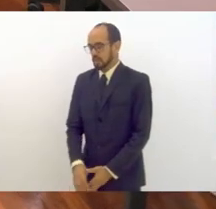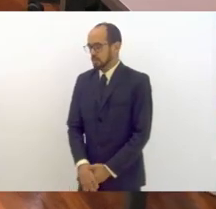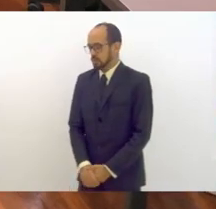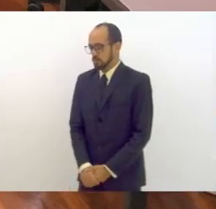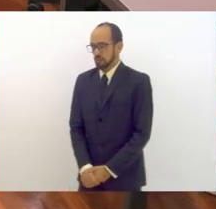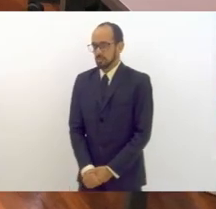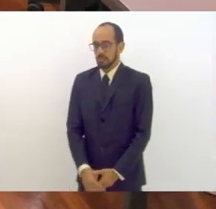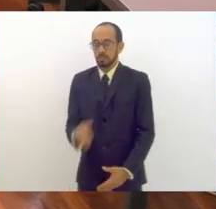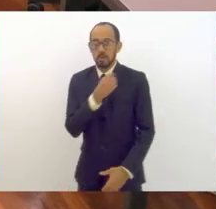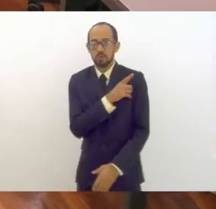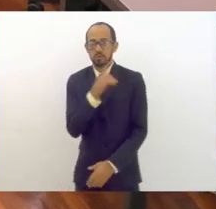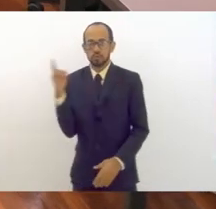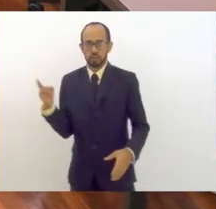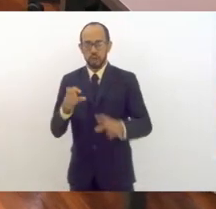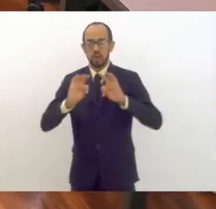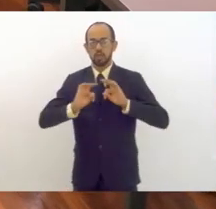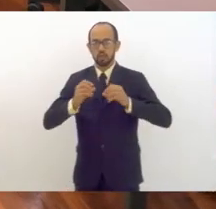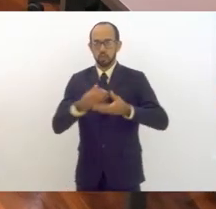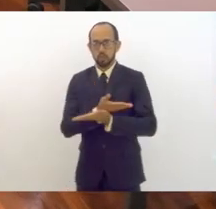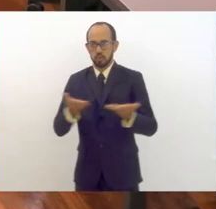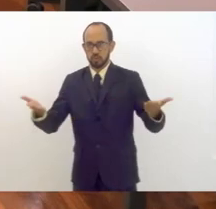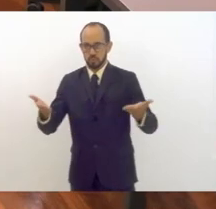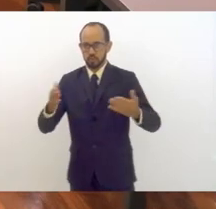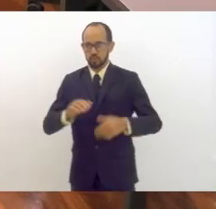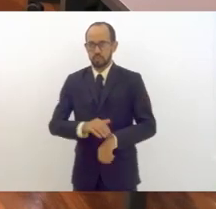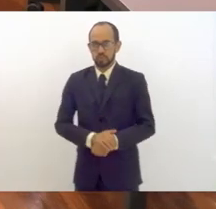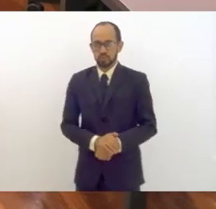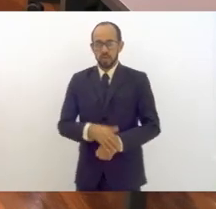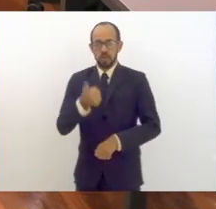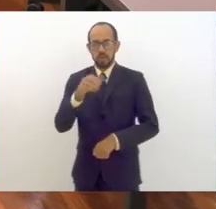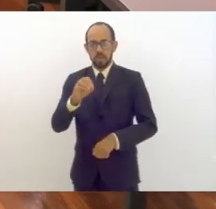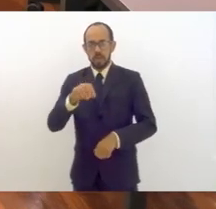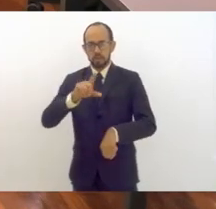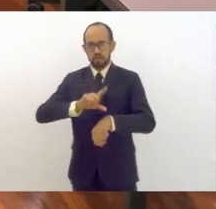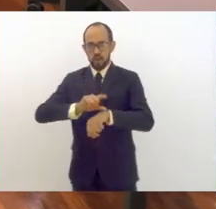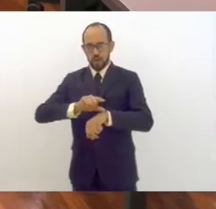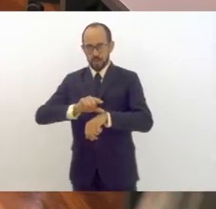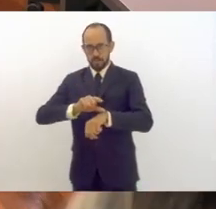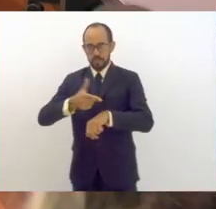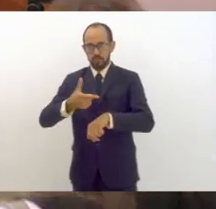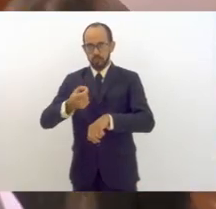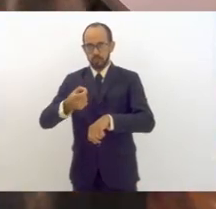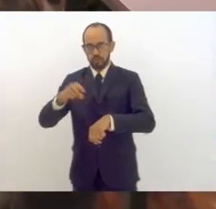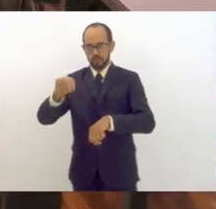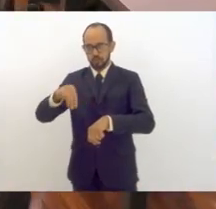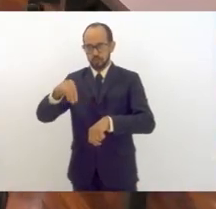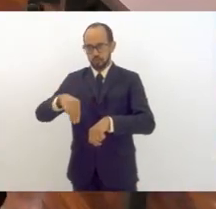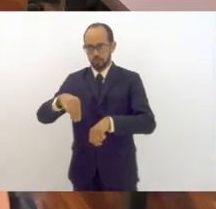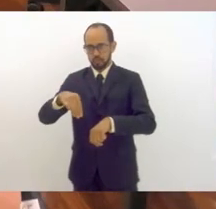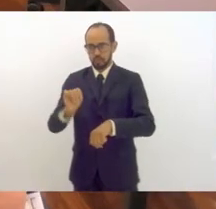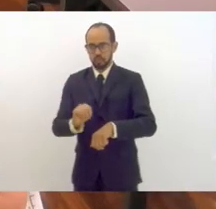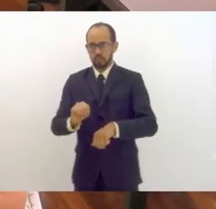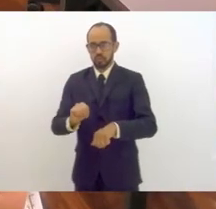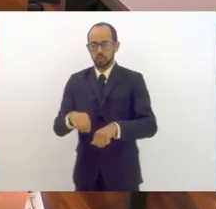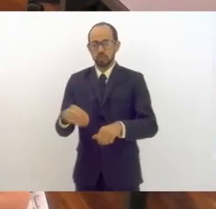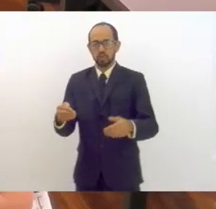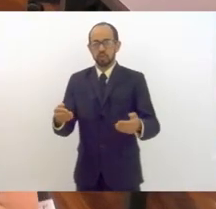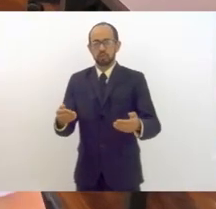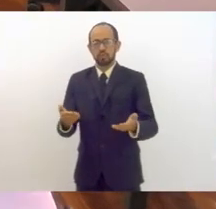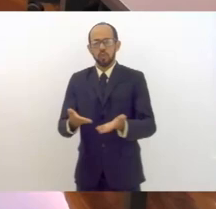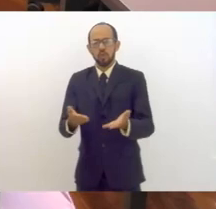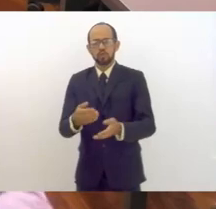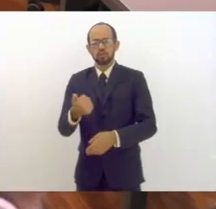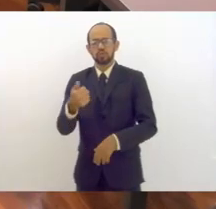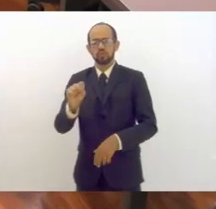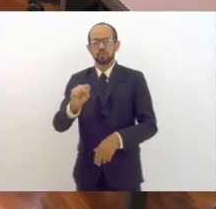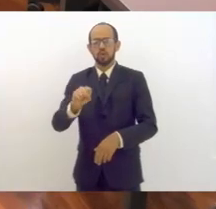Bom dia a todas, todos e todas. Às 10 horas e 20 minutos do dia 18 de